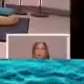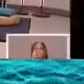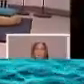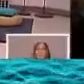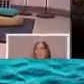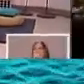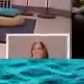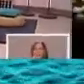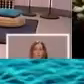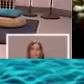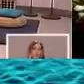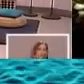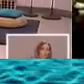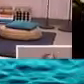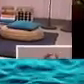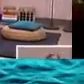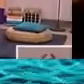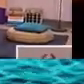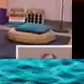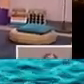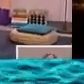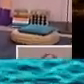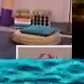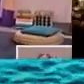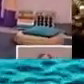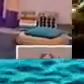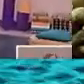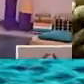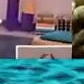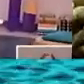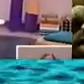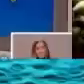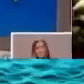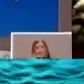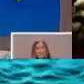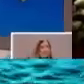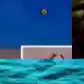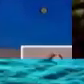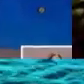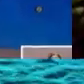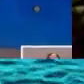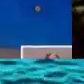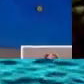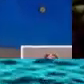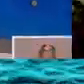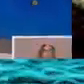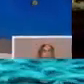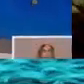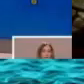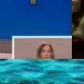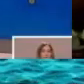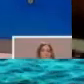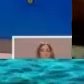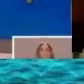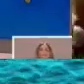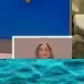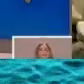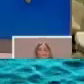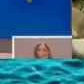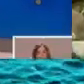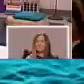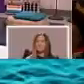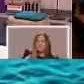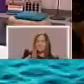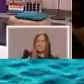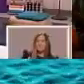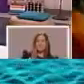eletricidade, do gás, do esgoto, do lixo, da segurança, dos transportes, das comunicações, dos telefones, dos correios, das mercadorias. A quinta lição? A quinta lição é... A quinta lição